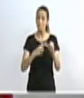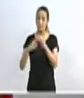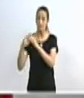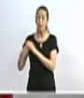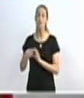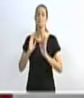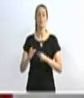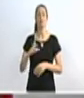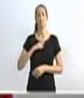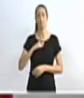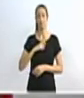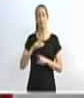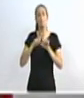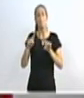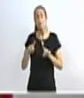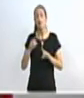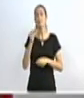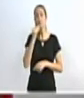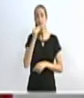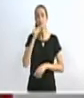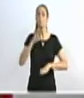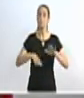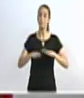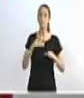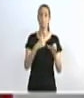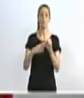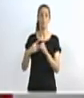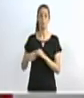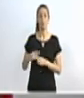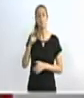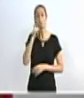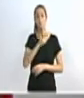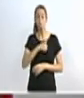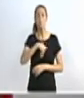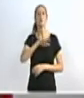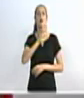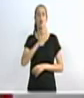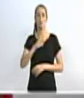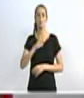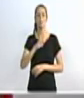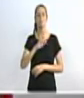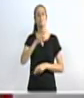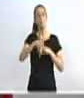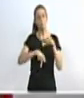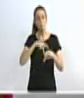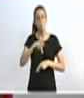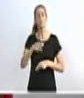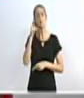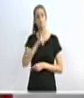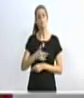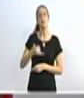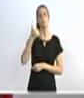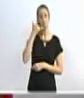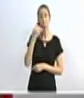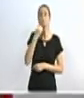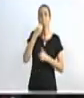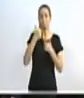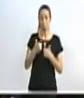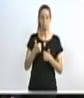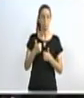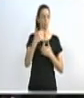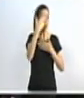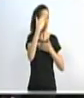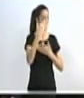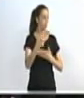quando o ambiente é mais propício, como o vereador bem colocou, a gente consegue chegar a maior número da população. Obrigado. Tá? Obrigado,